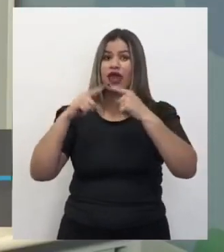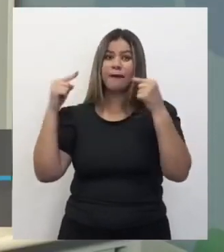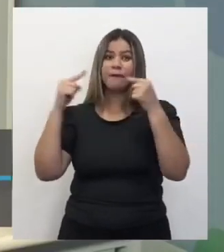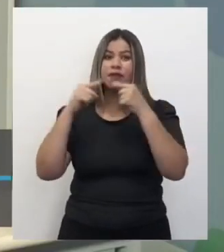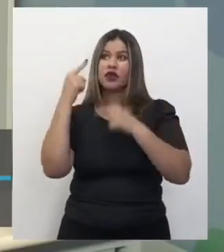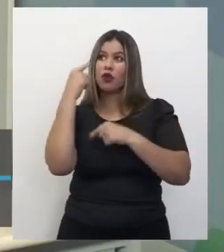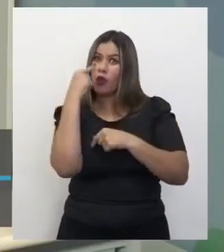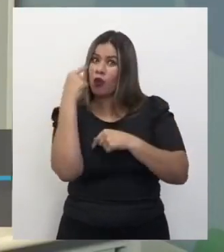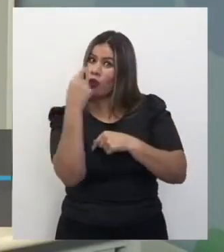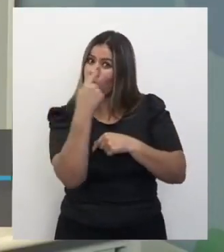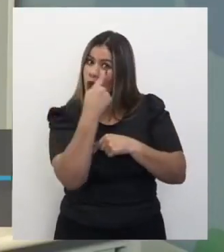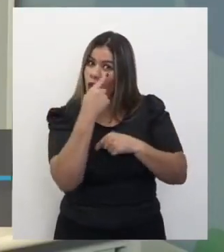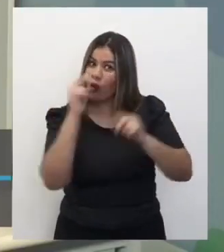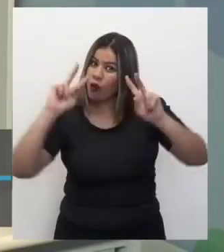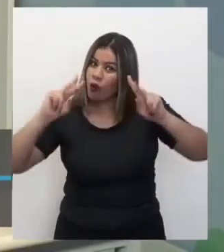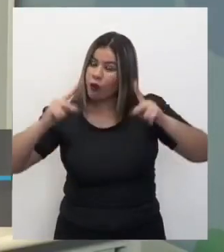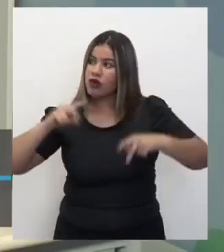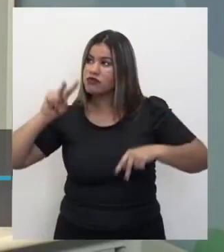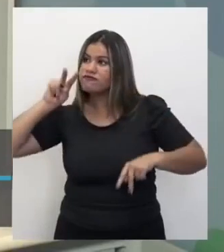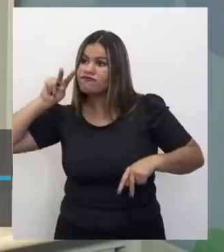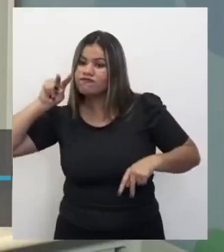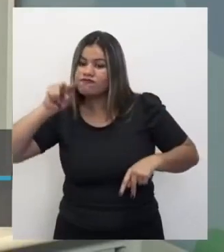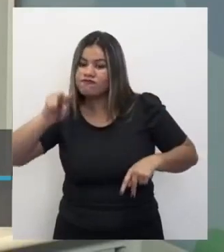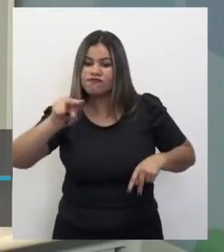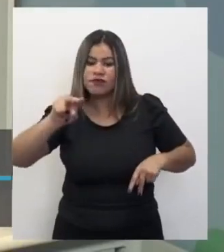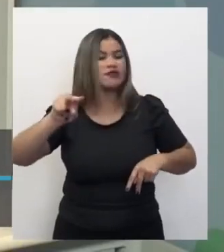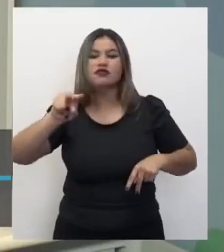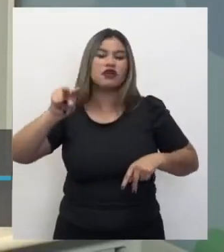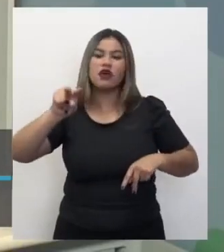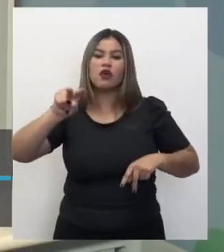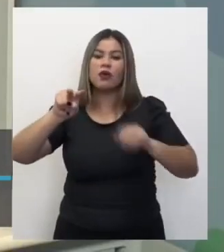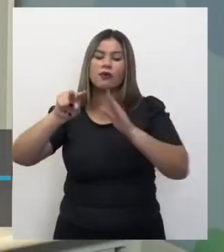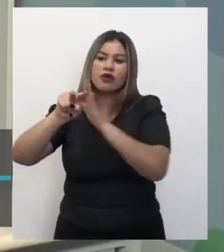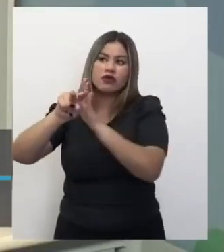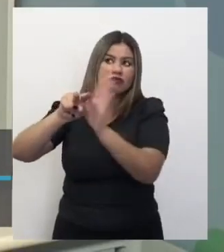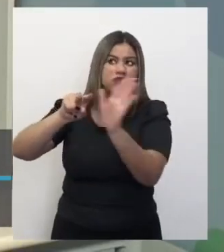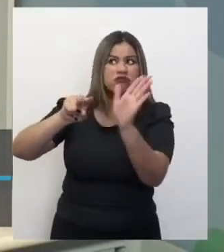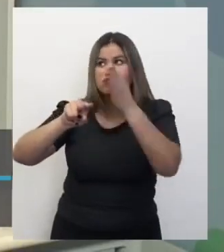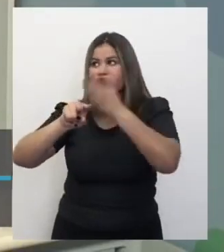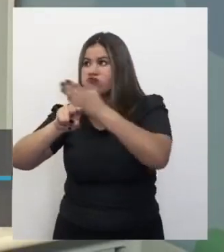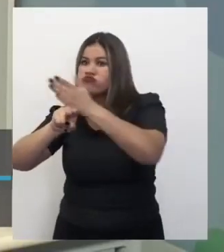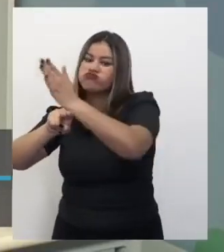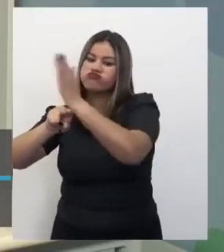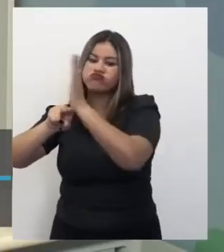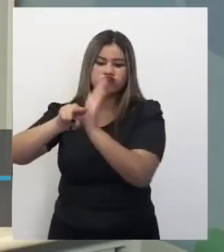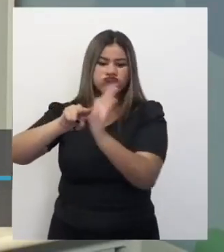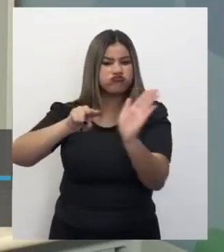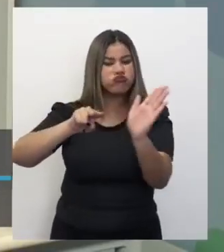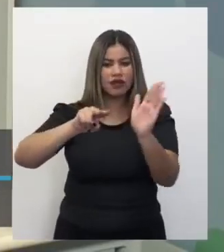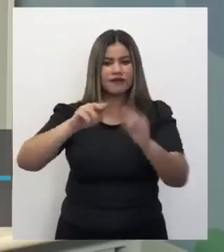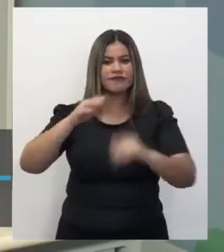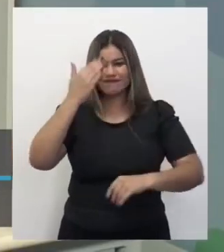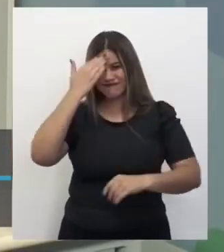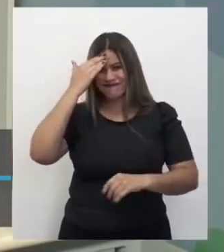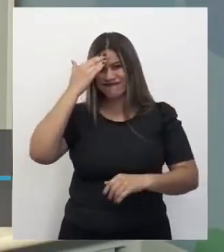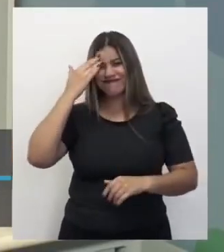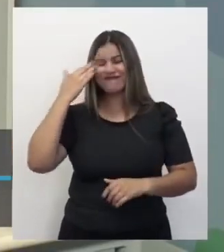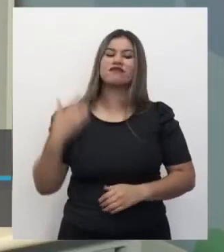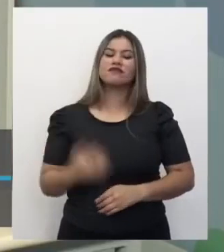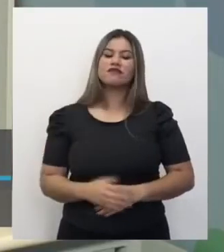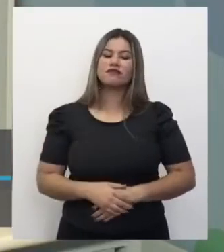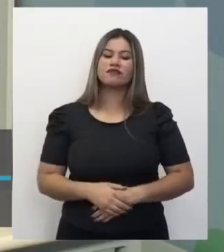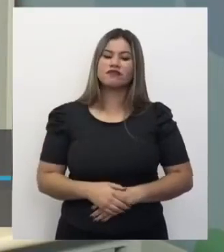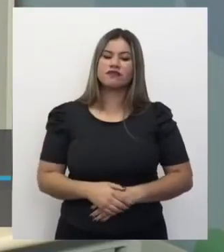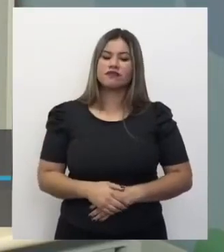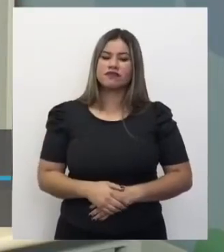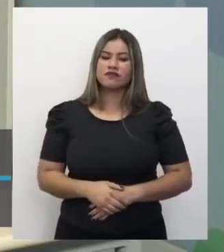a primeira coisa que o olho humano olha na fotografia, em uma imagem, ele vai olhar no canto, não no centro. Então, quando